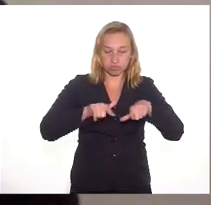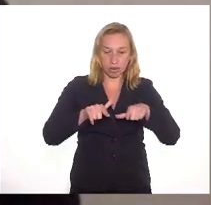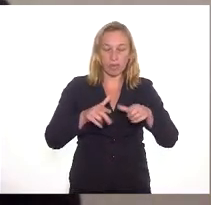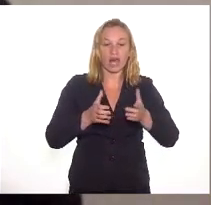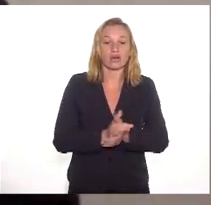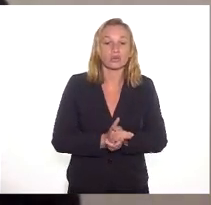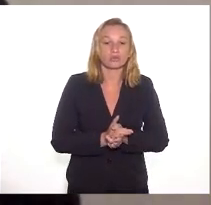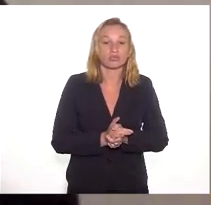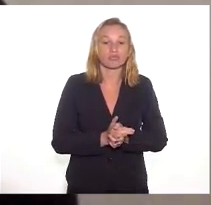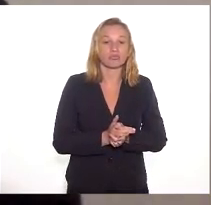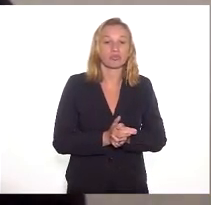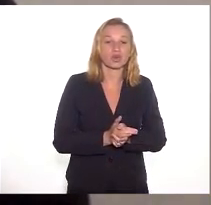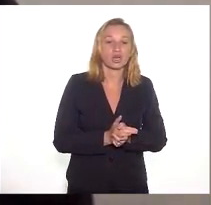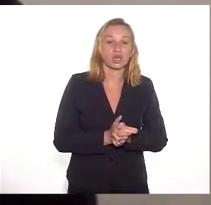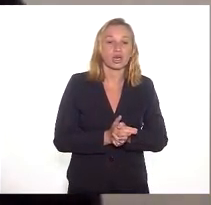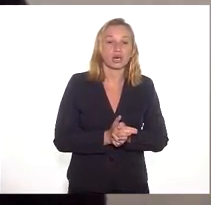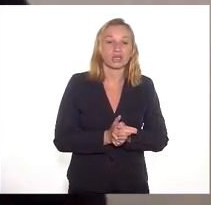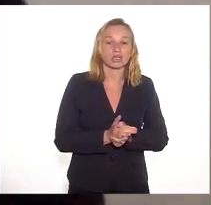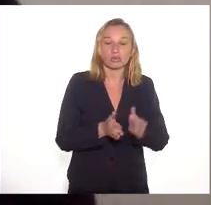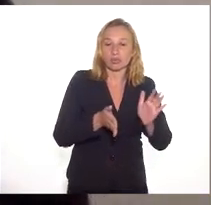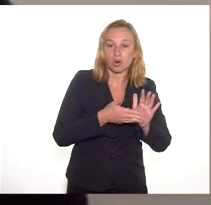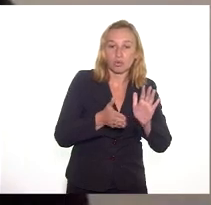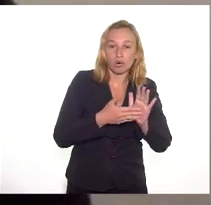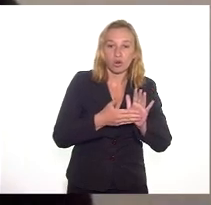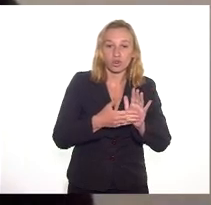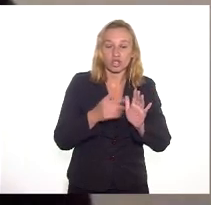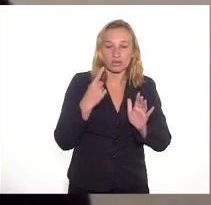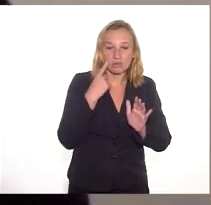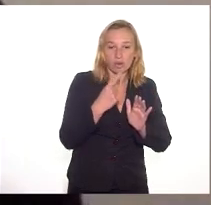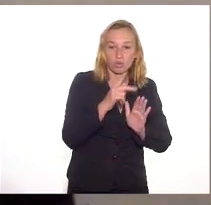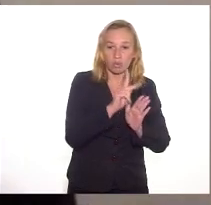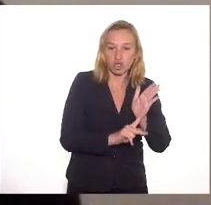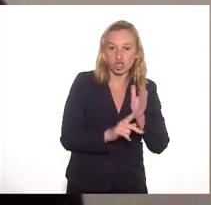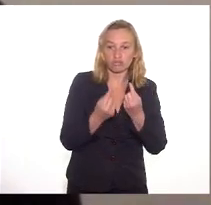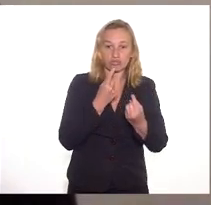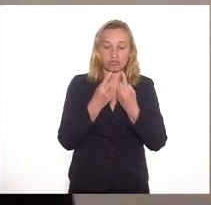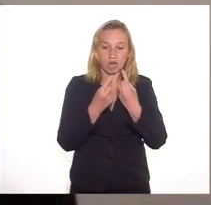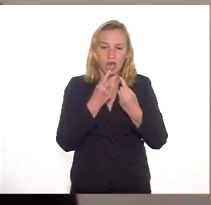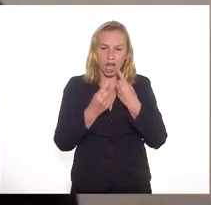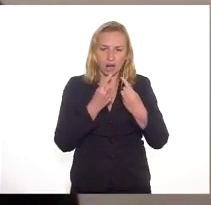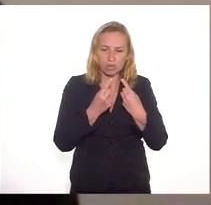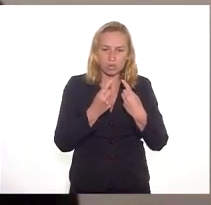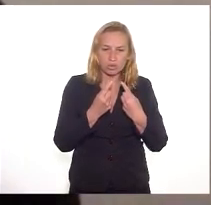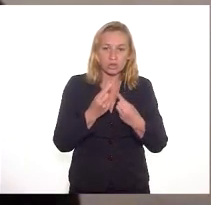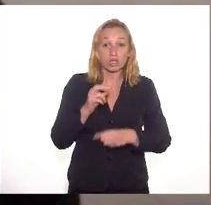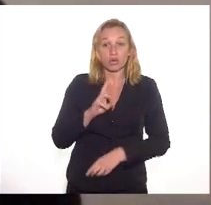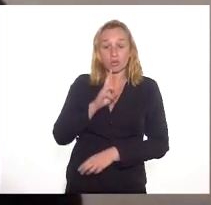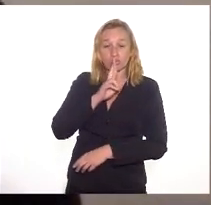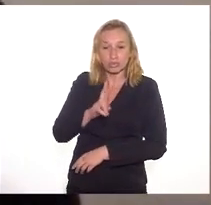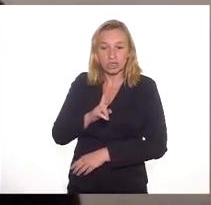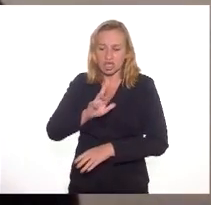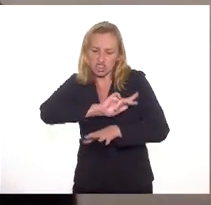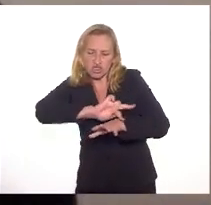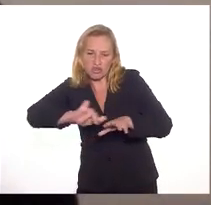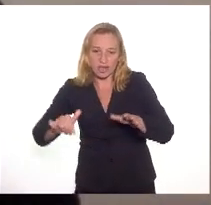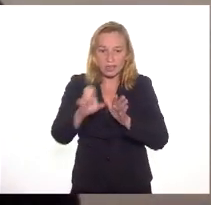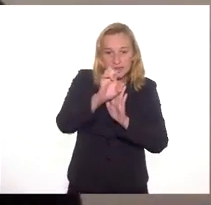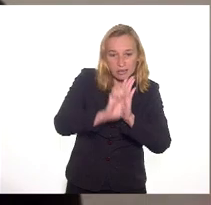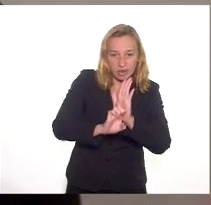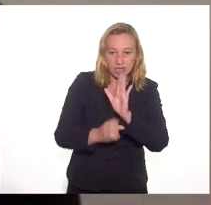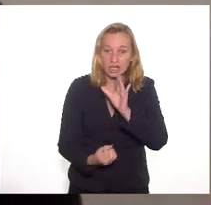autor se propôs a colocar o projeto em diálogo e isso resultou em diversas